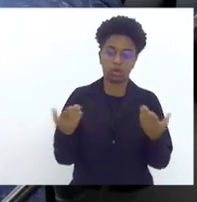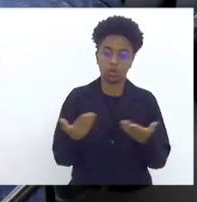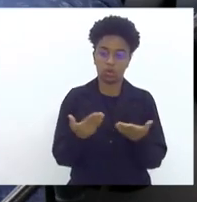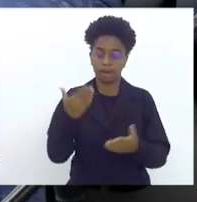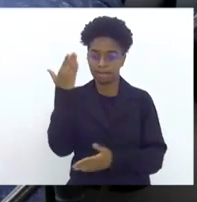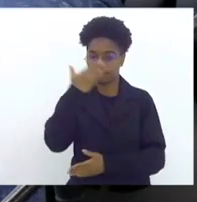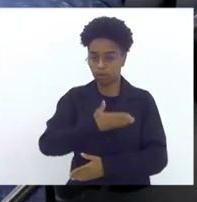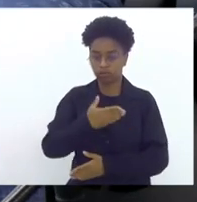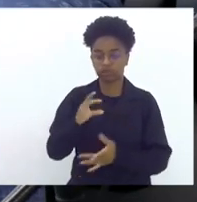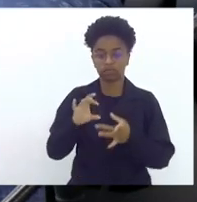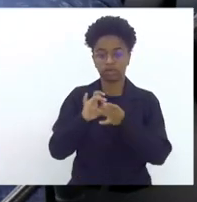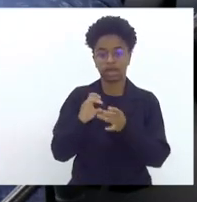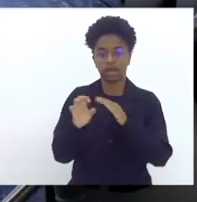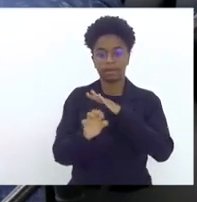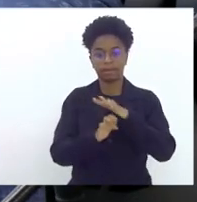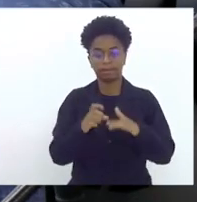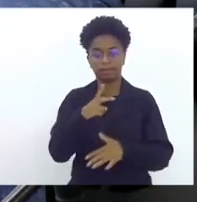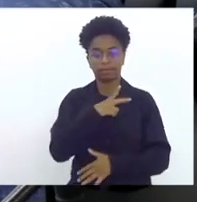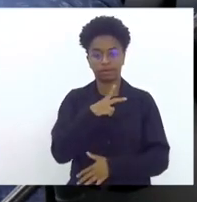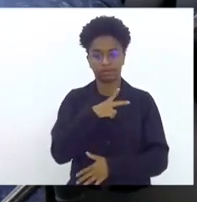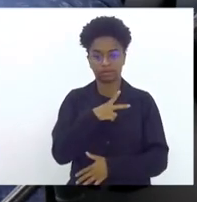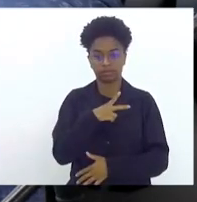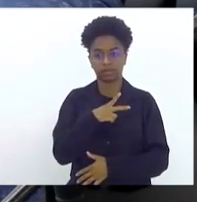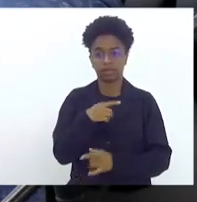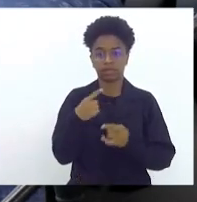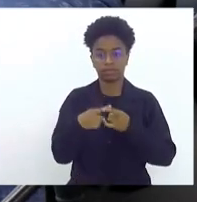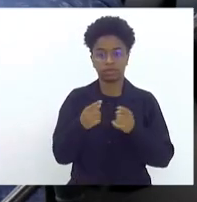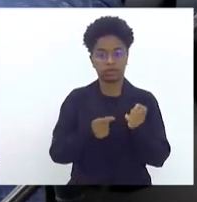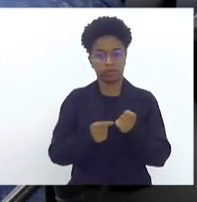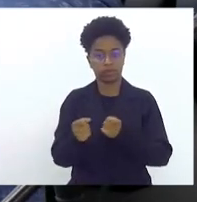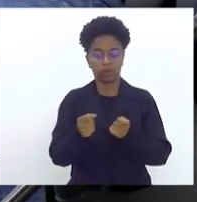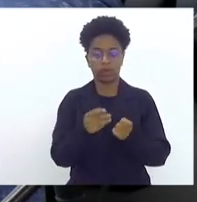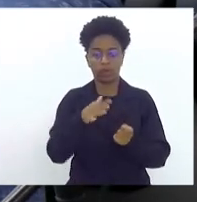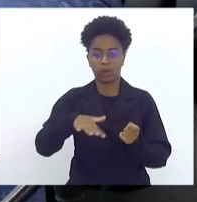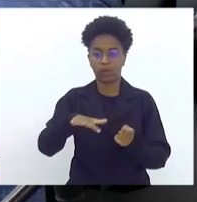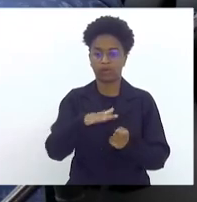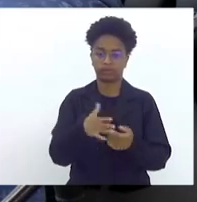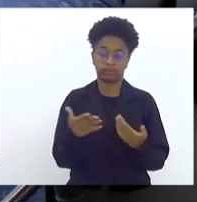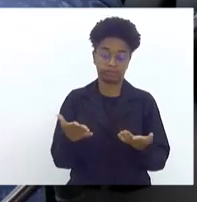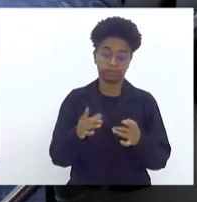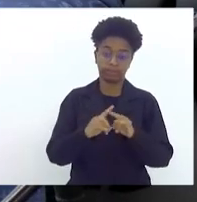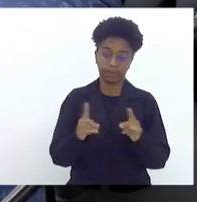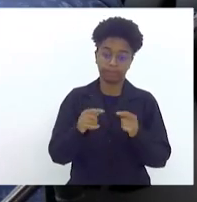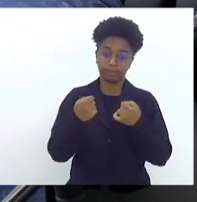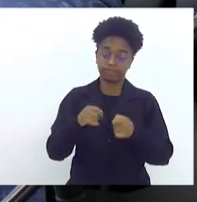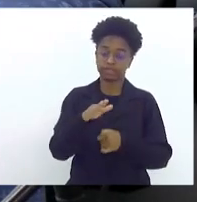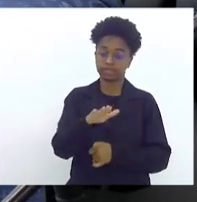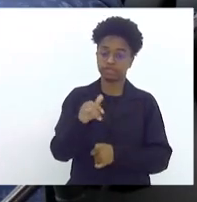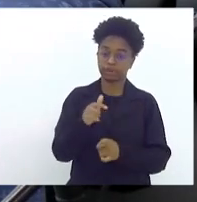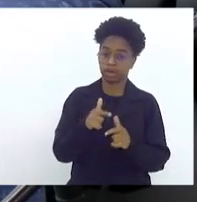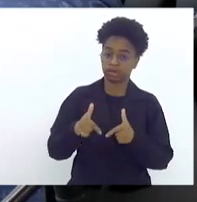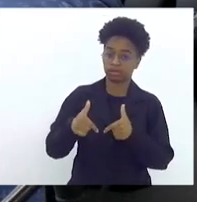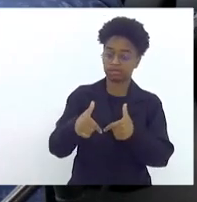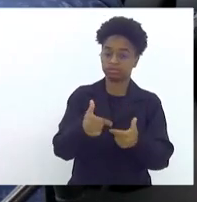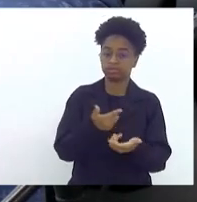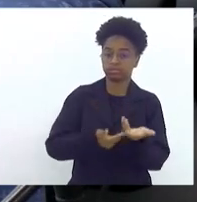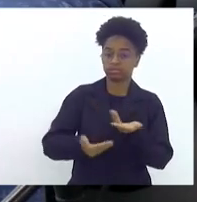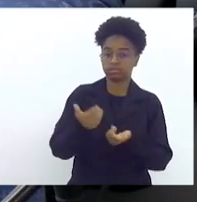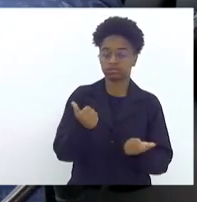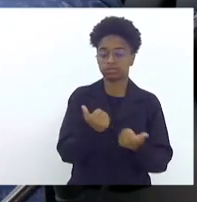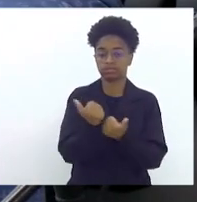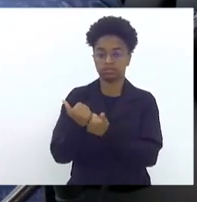com empresas privadas né então o poder dessas empresas privadas e elas têm que ser chamados para atuar em cooperação